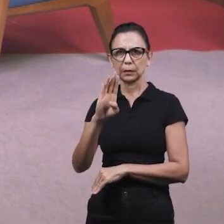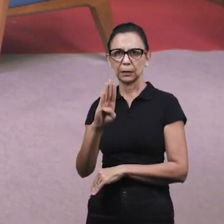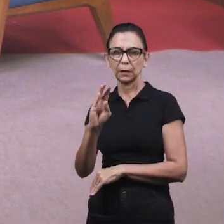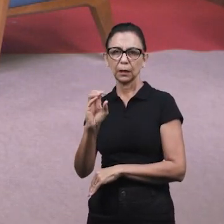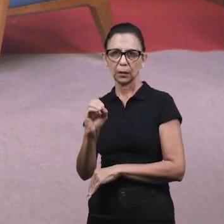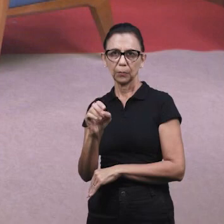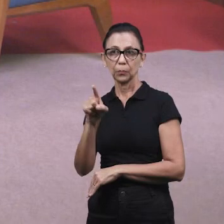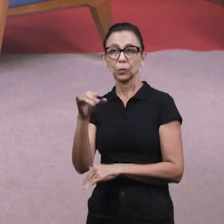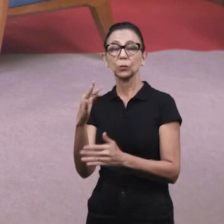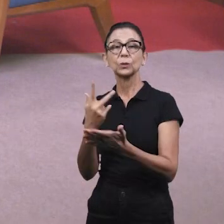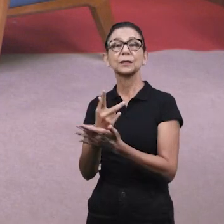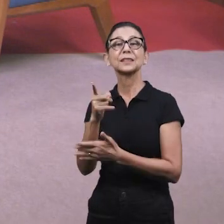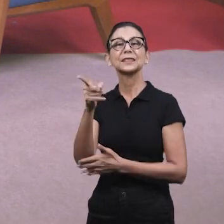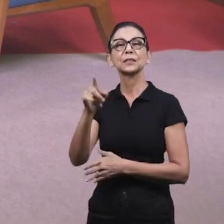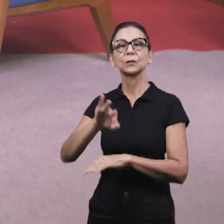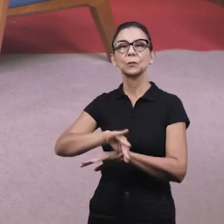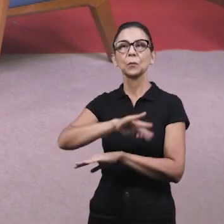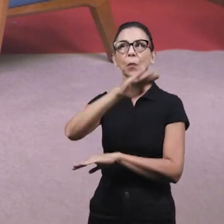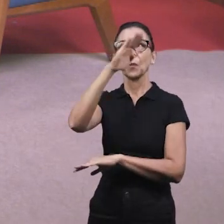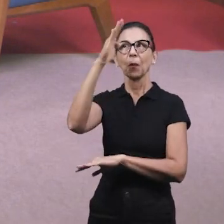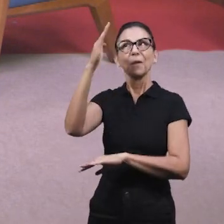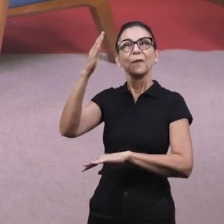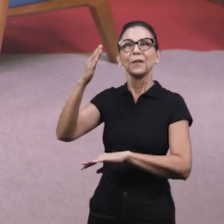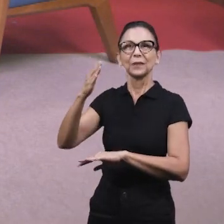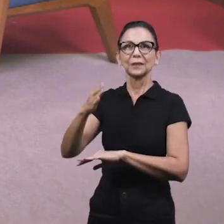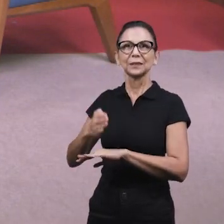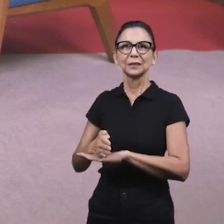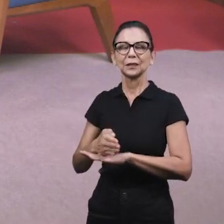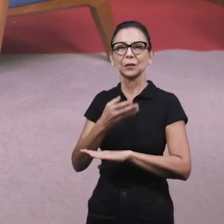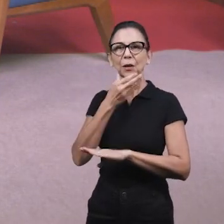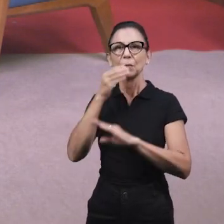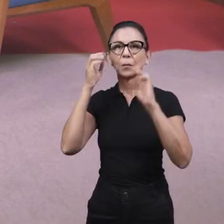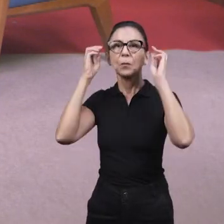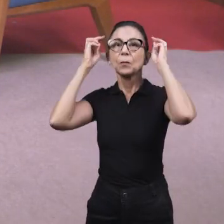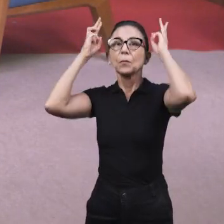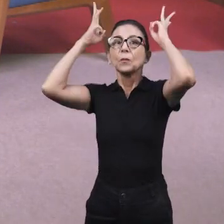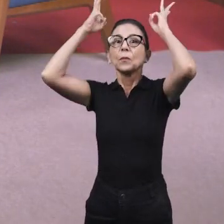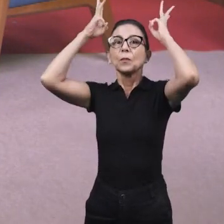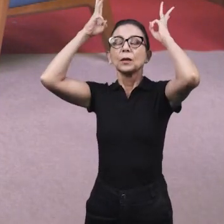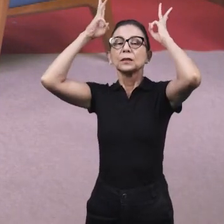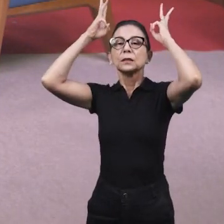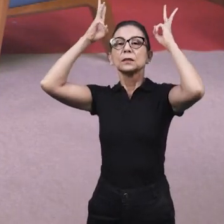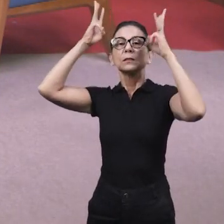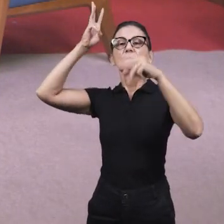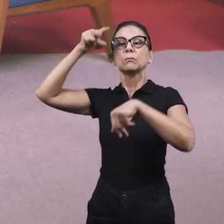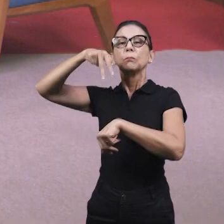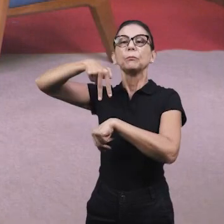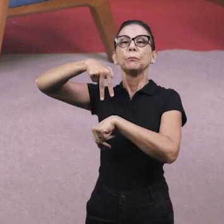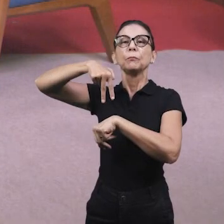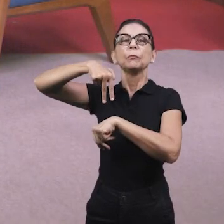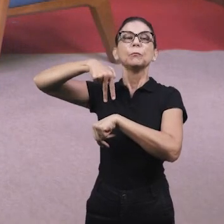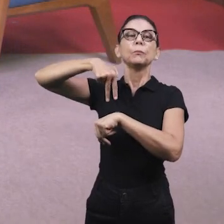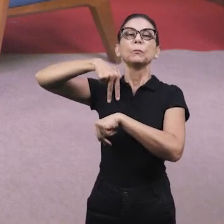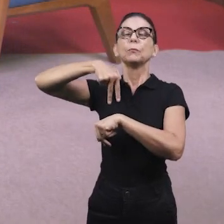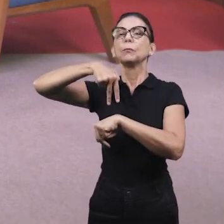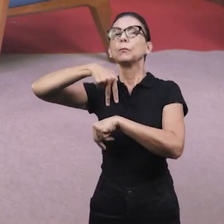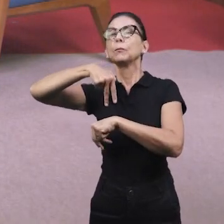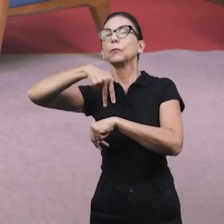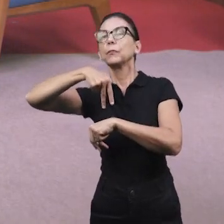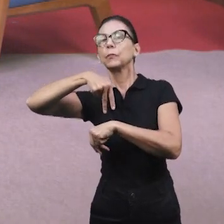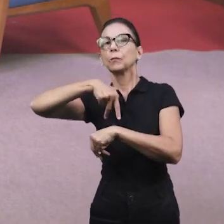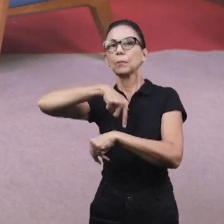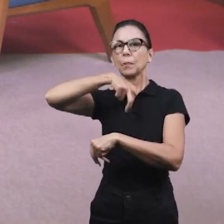episódio de que Moisés viu a terra prometida. Ele sobe no monte, vê a terra prometida. Ou Pisga, né? É o mesmo monte. É o